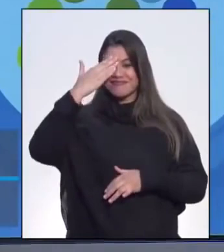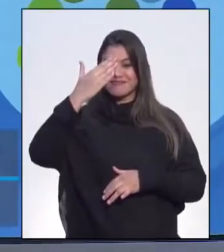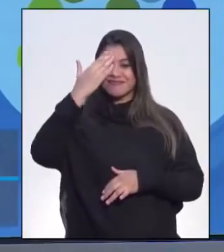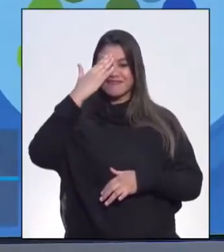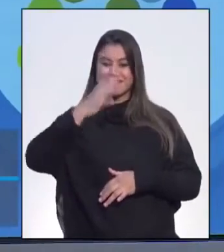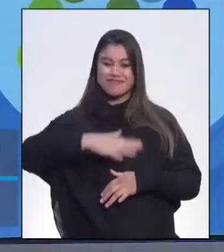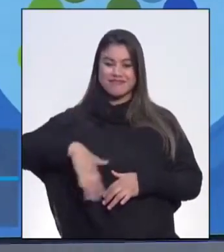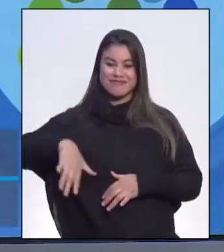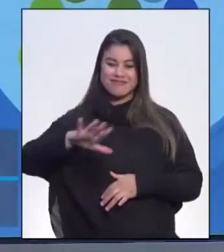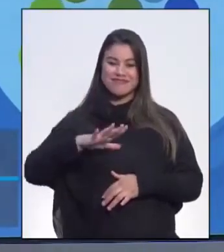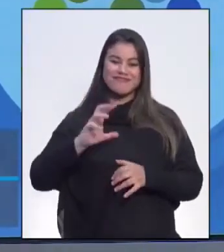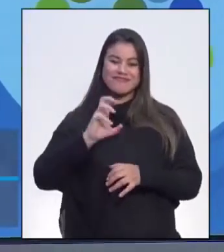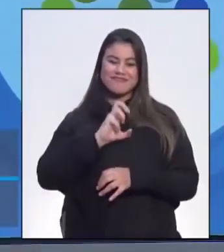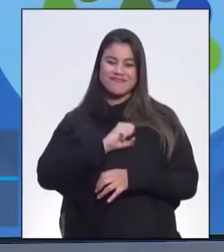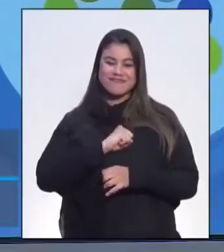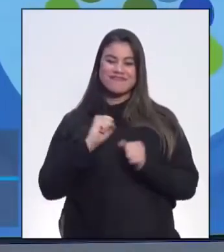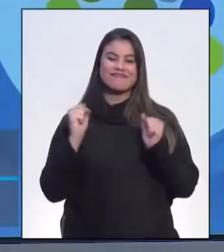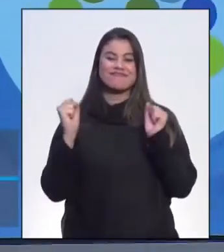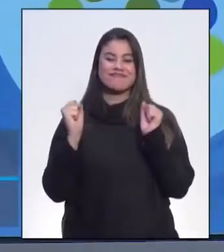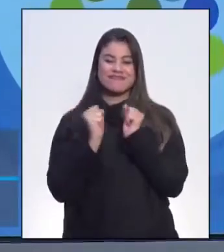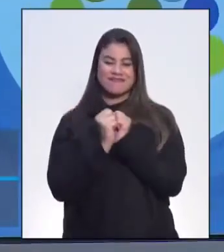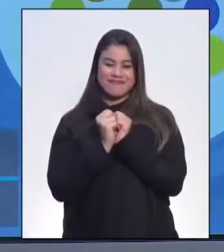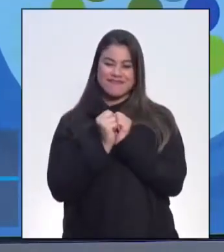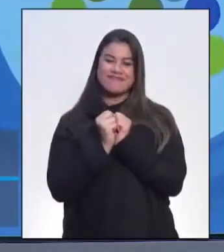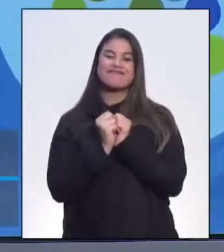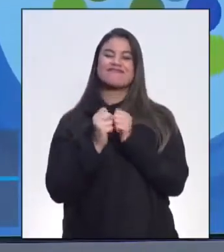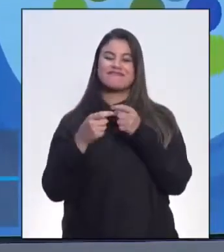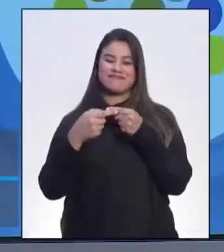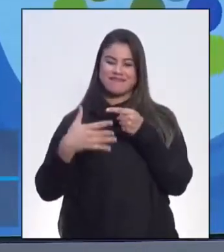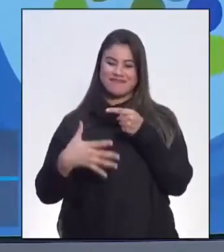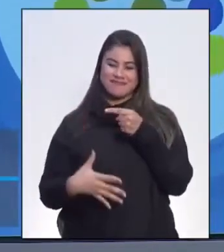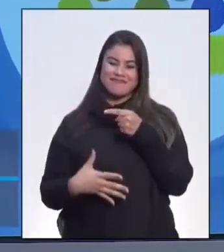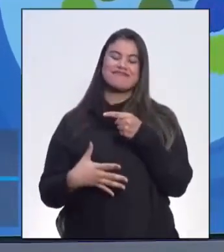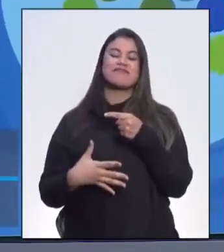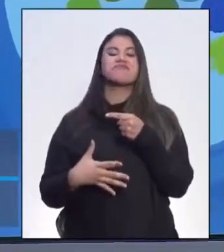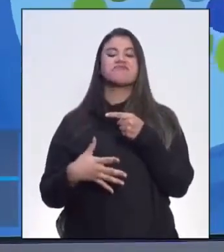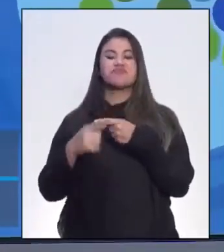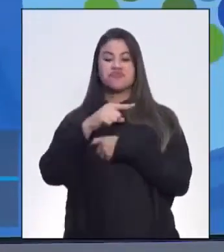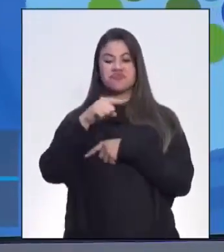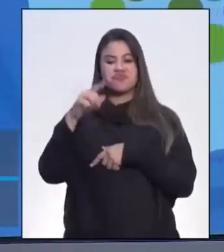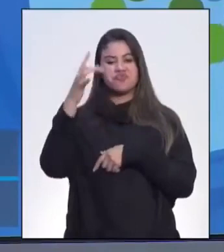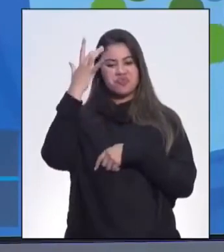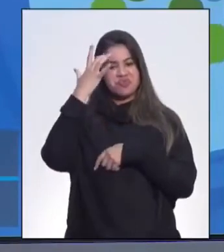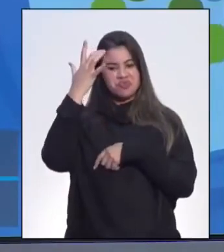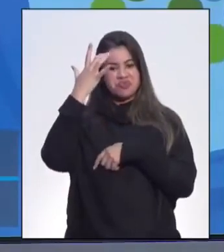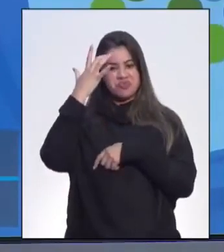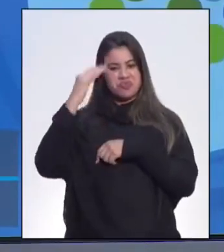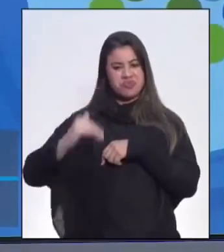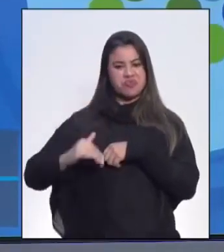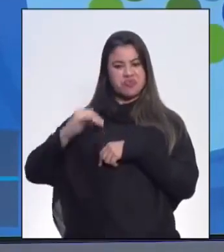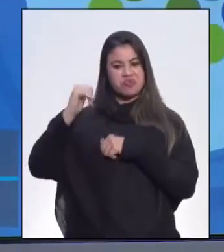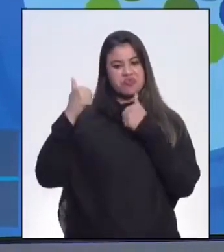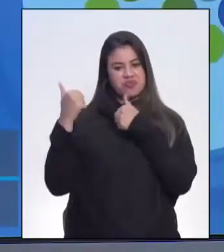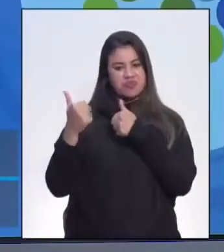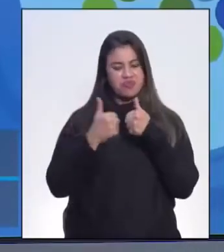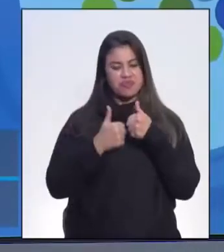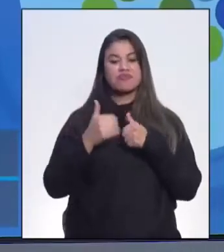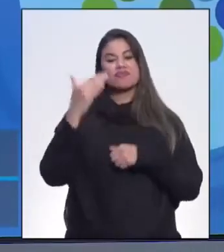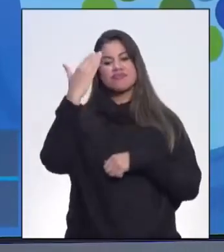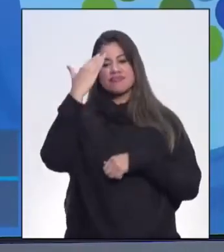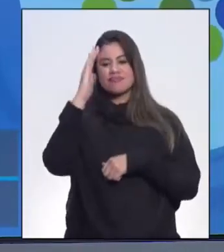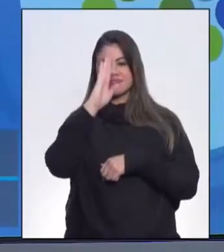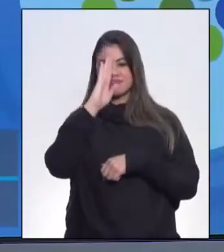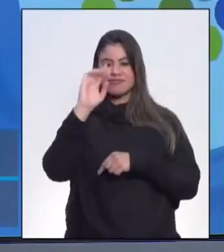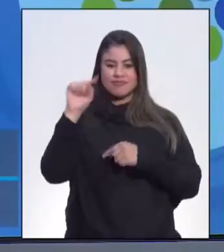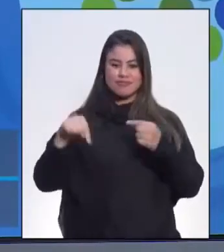muito. Adorei a participação de vocês no chat, participação super madura. Entenderam qual era a proposta da aula e